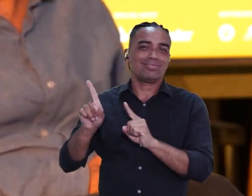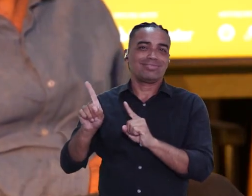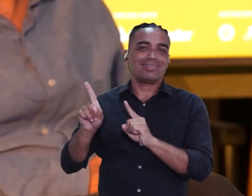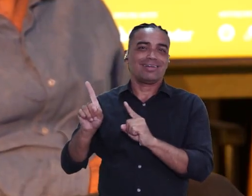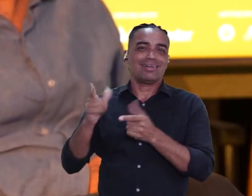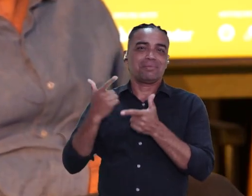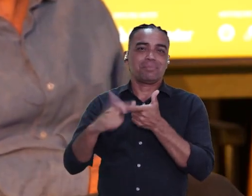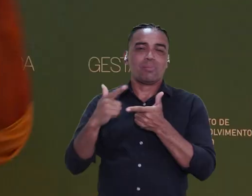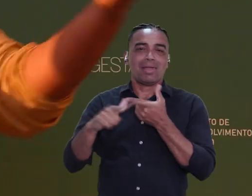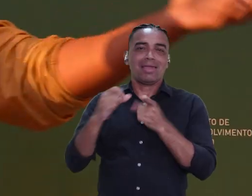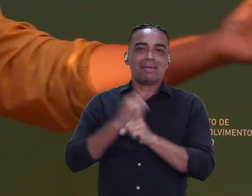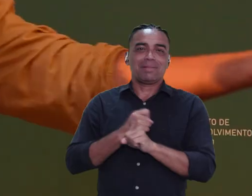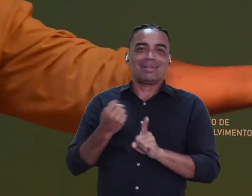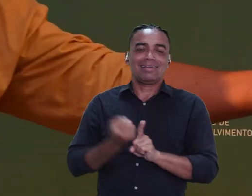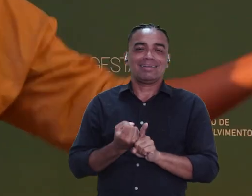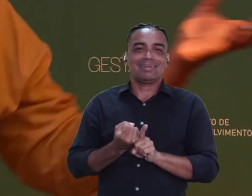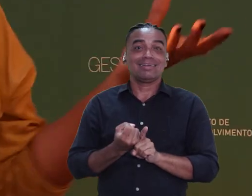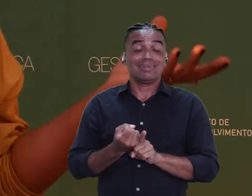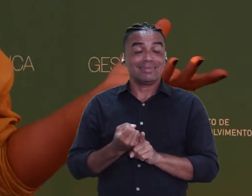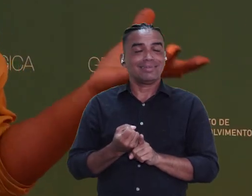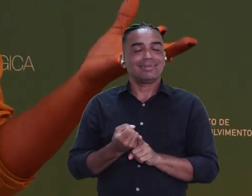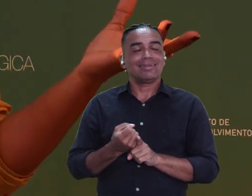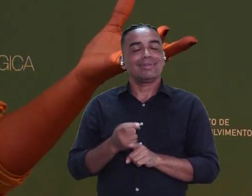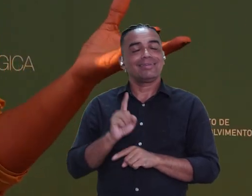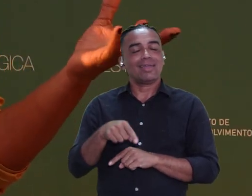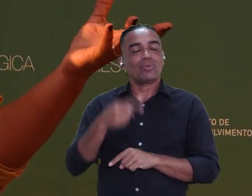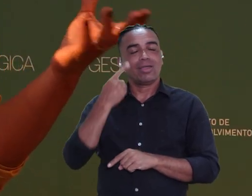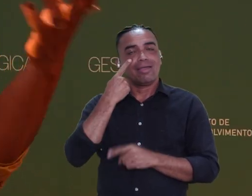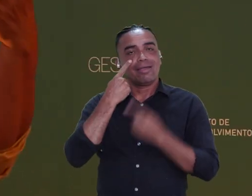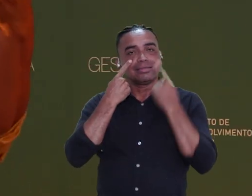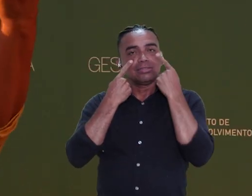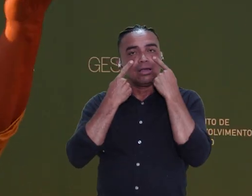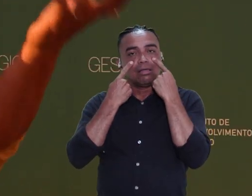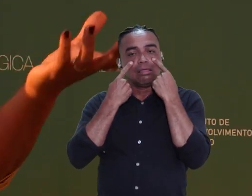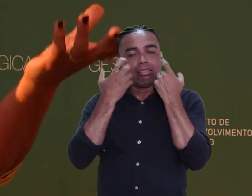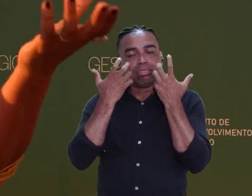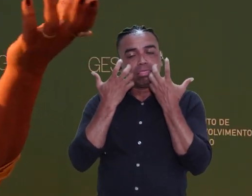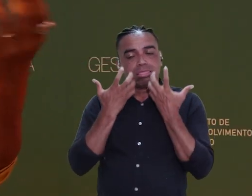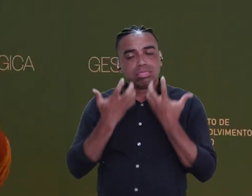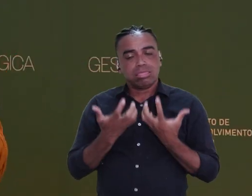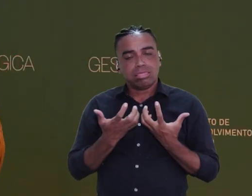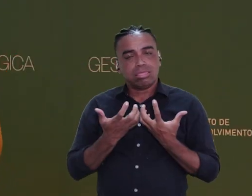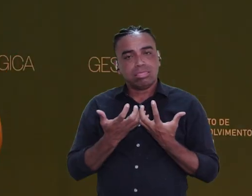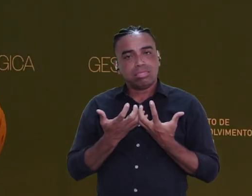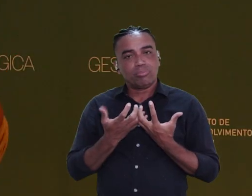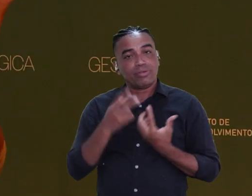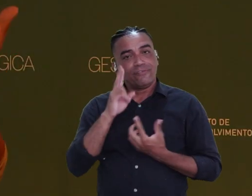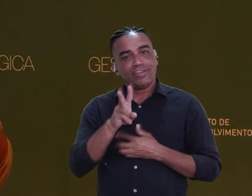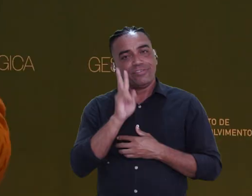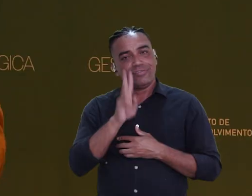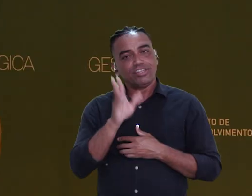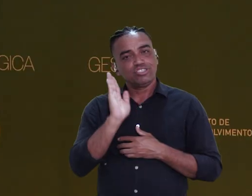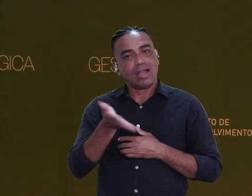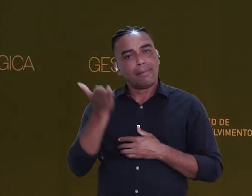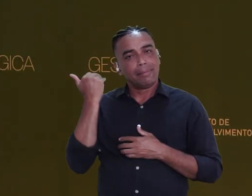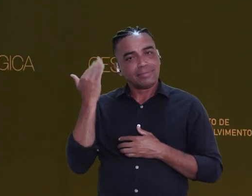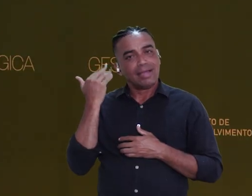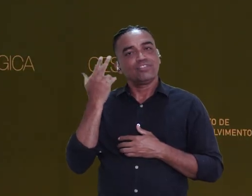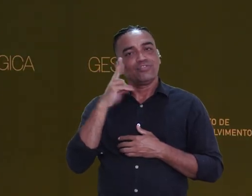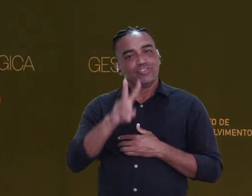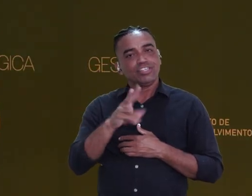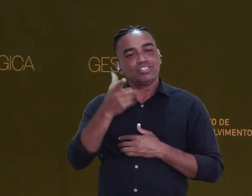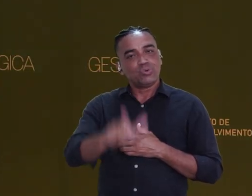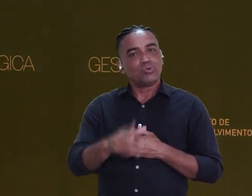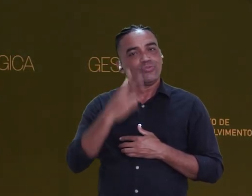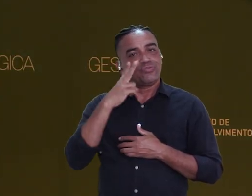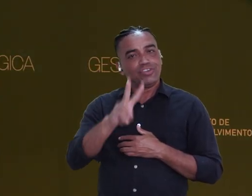que são as nossas retinas fatigadas. É impressionante como